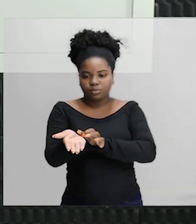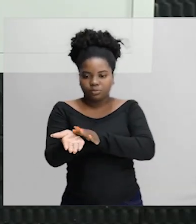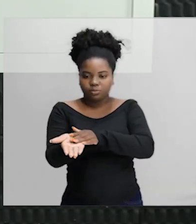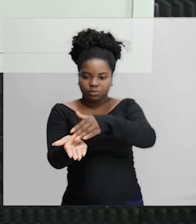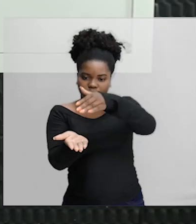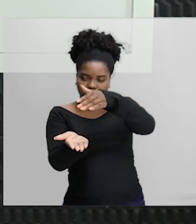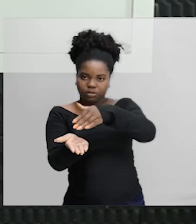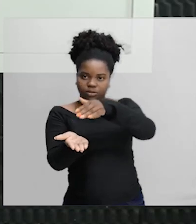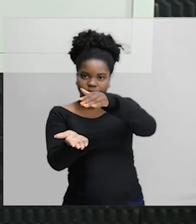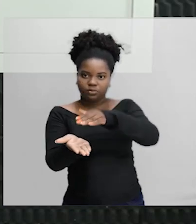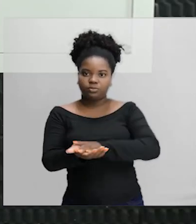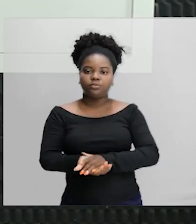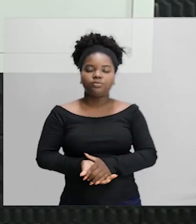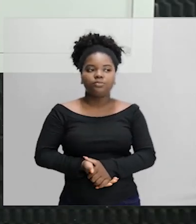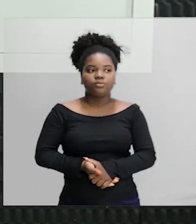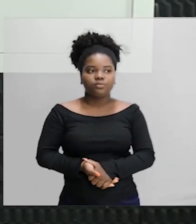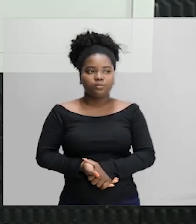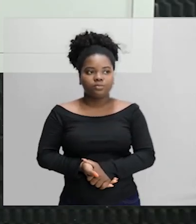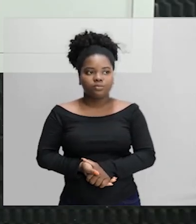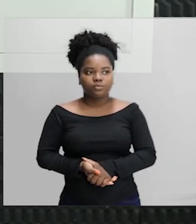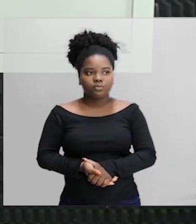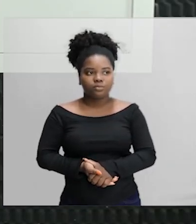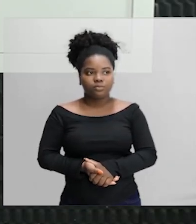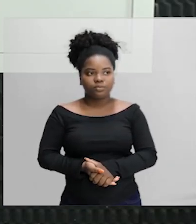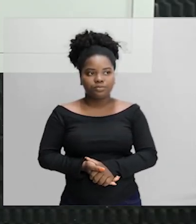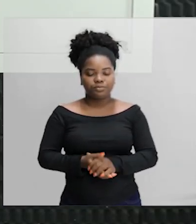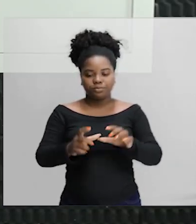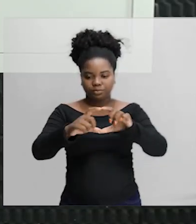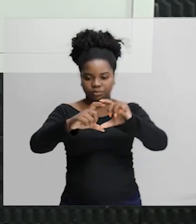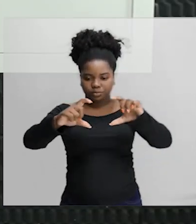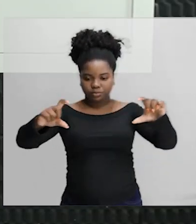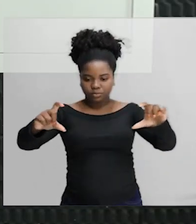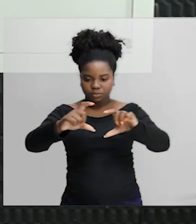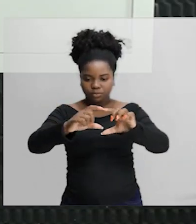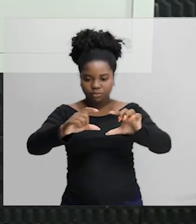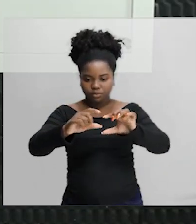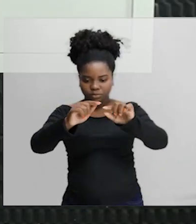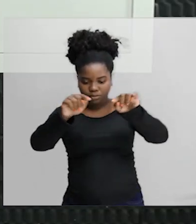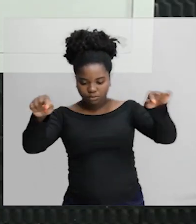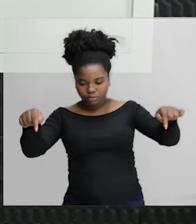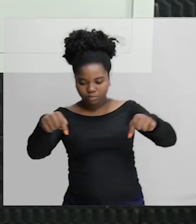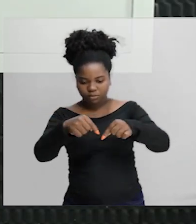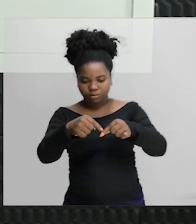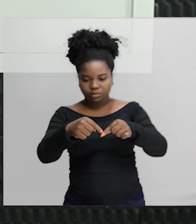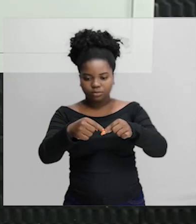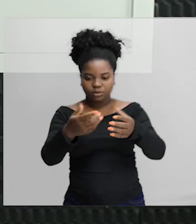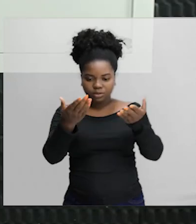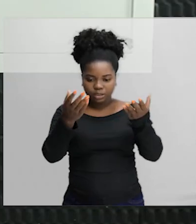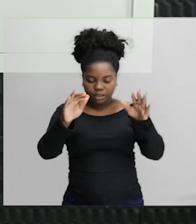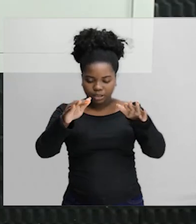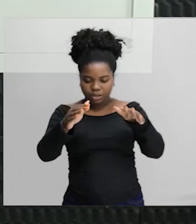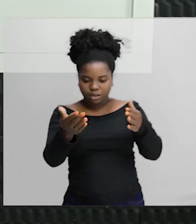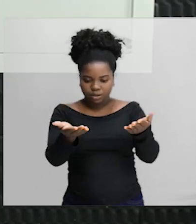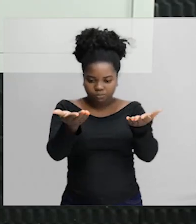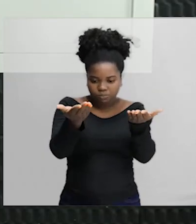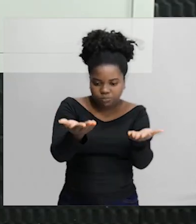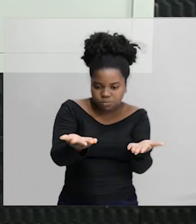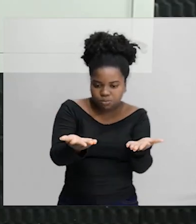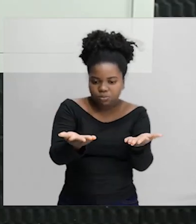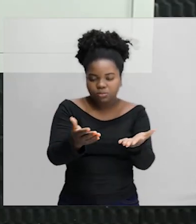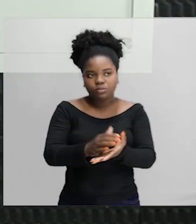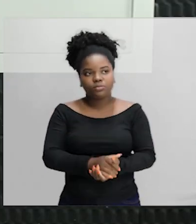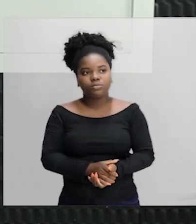seguinte. Que para que essa barra ela fique em equilíbrio, ela esteja em equilíbrio, a força